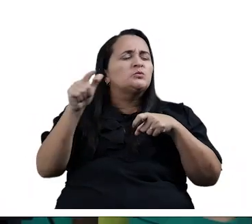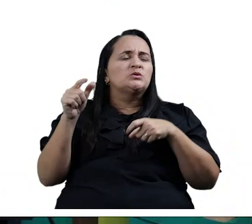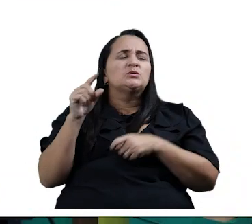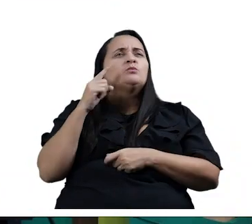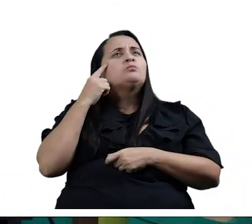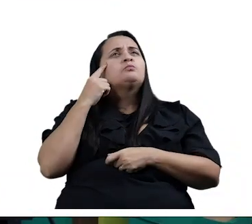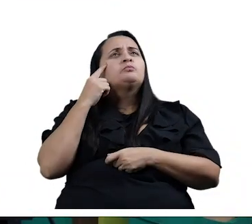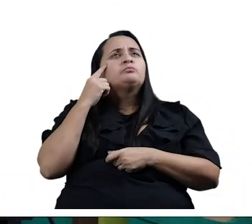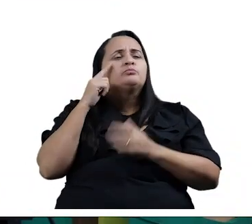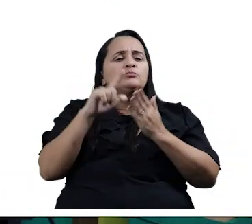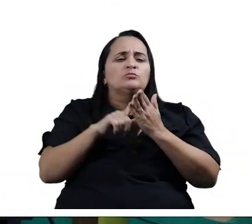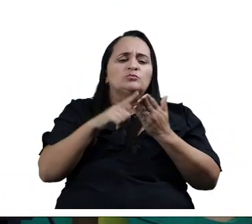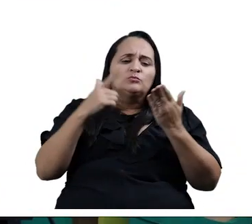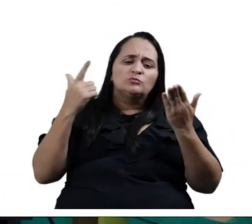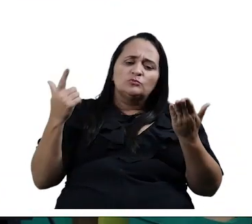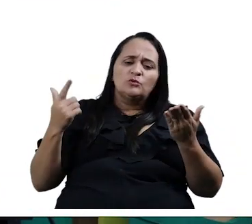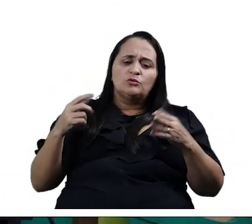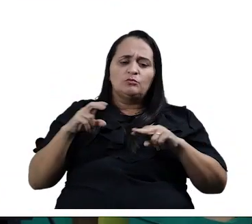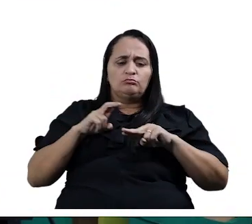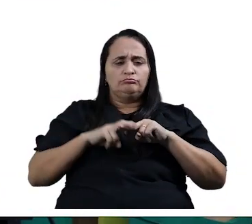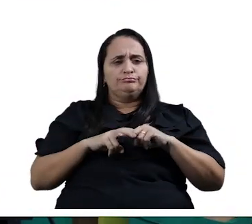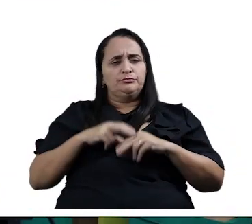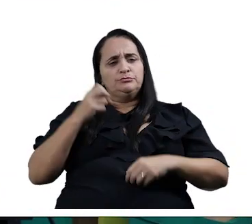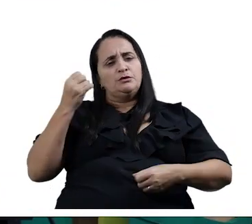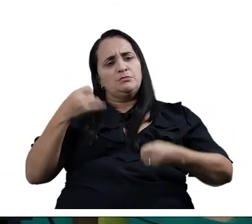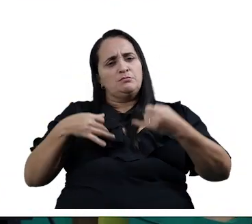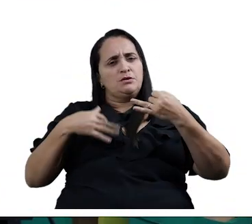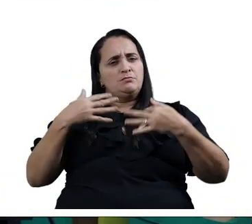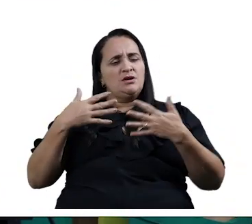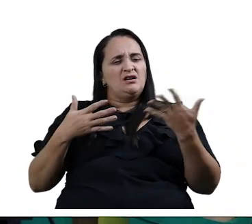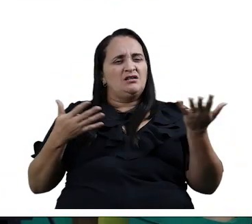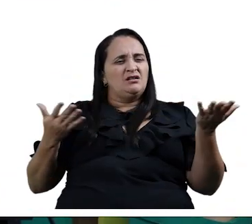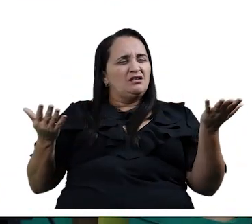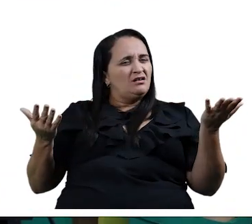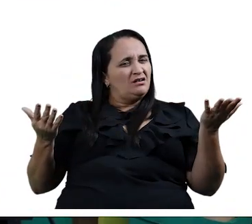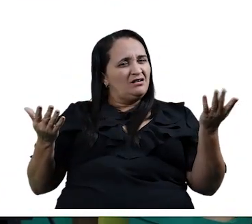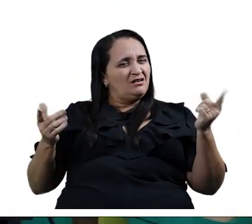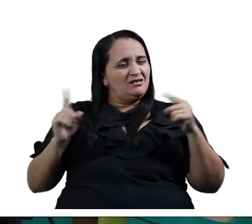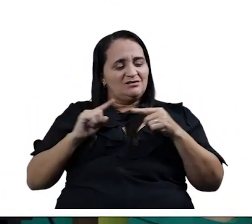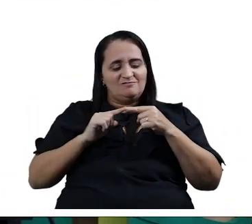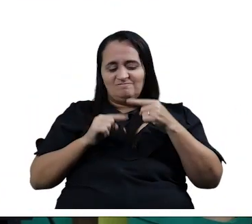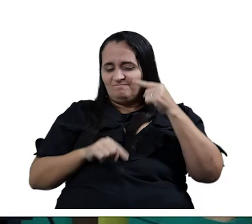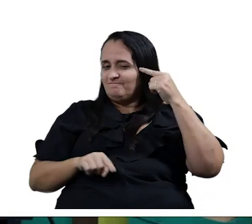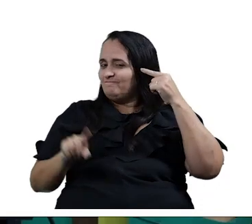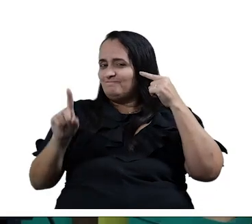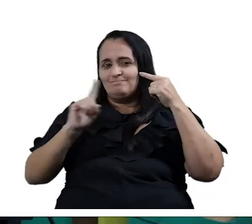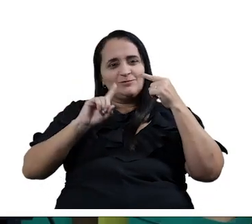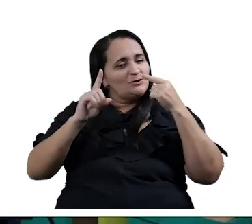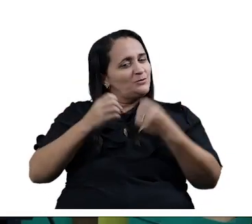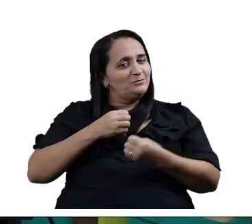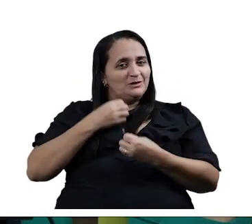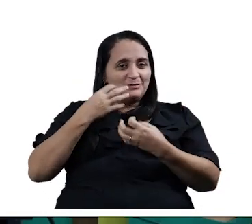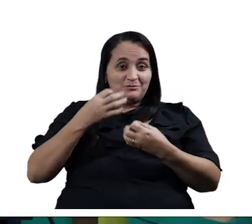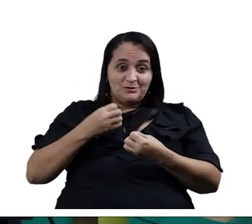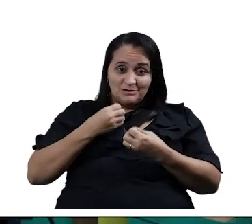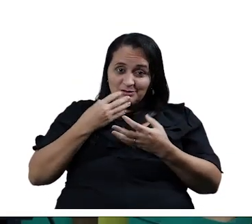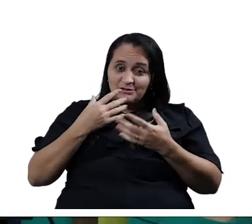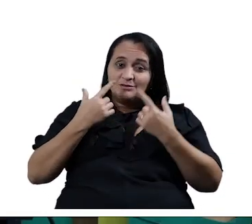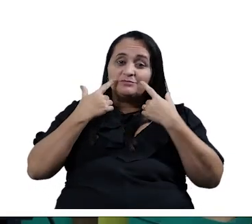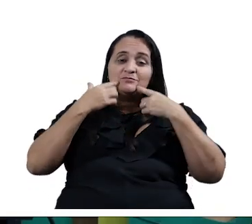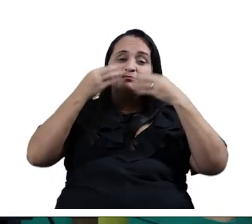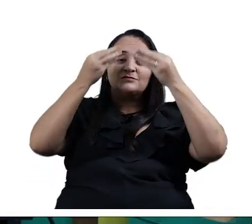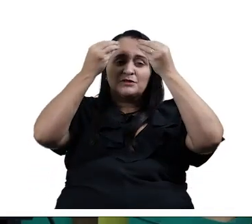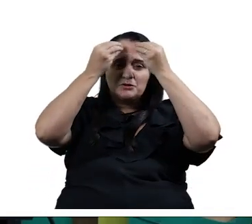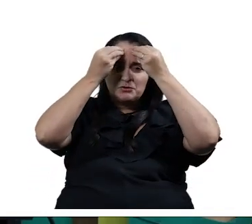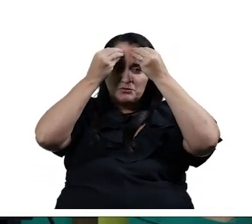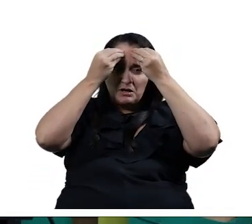lá passando no jornal, o jornalista lá sentado na bancada falando, né? Então, observe o tipo de linguagem, como ele está usando